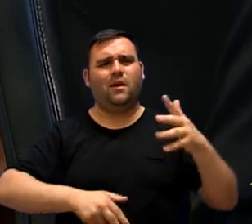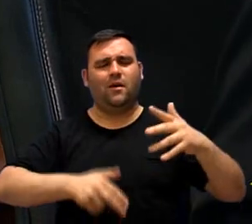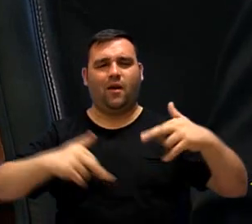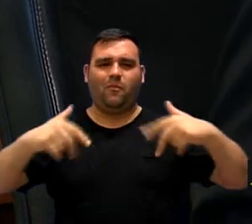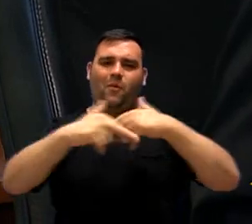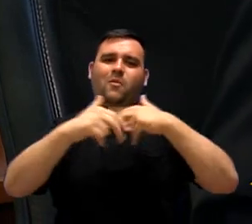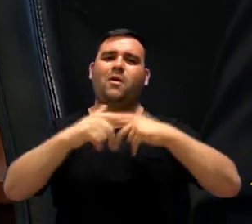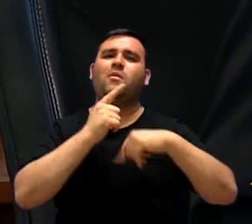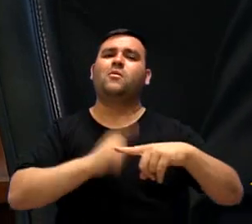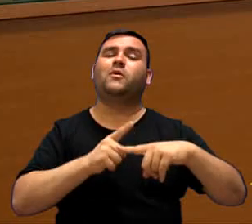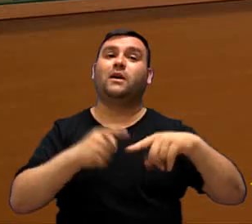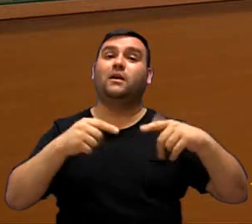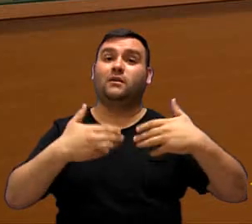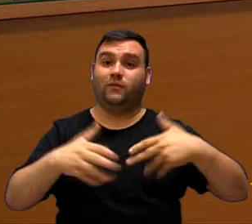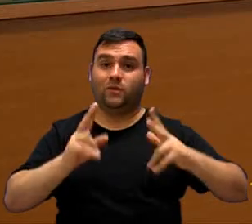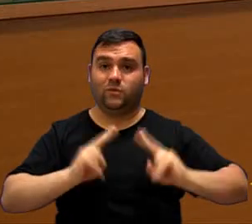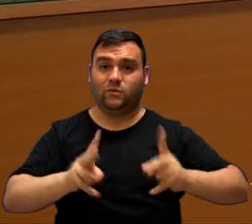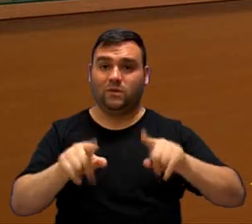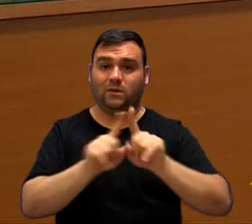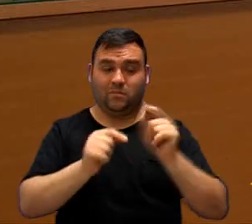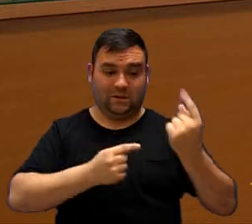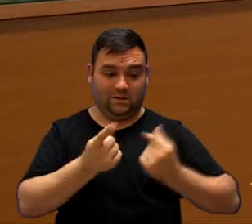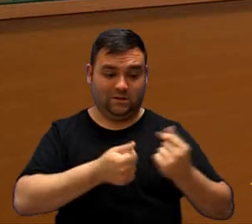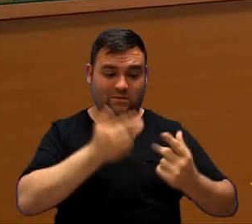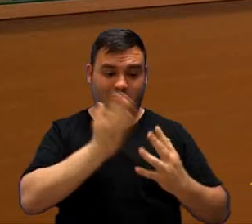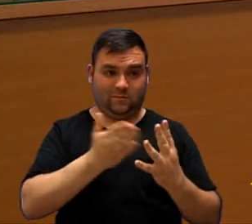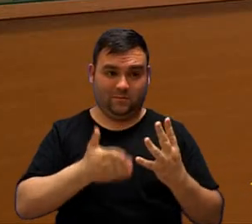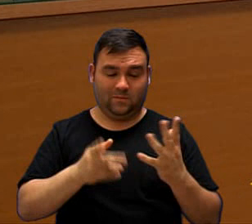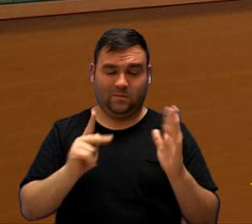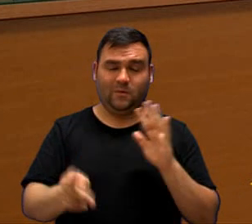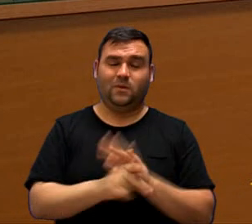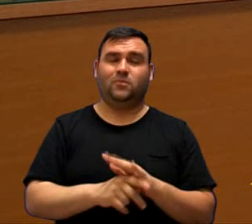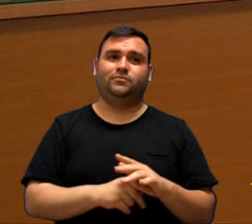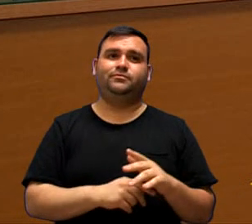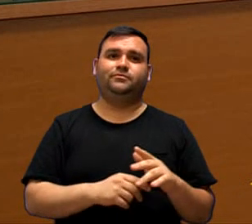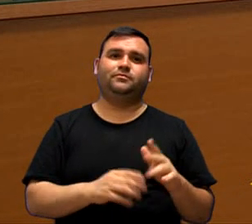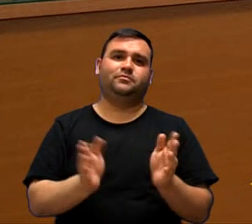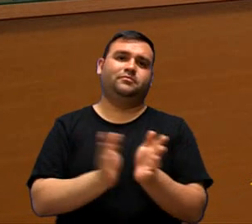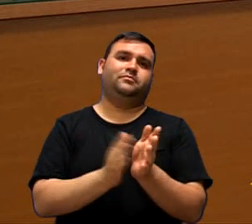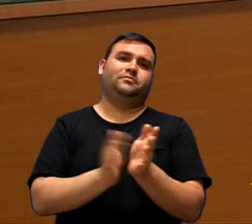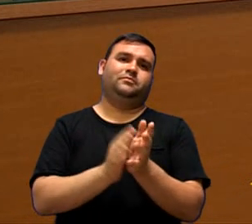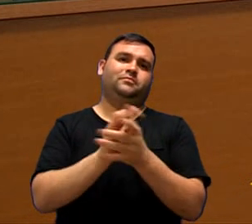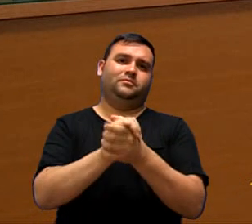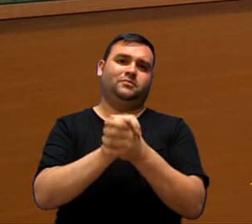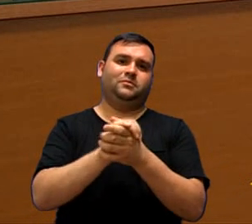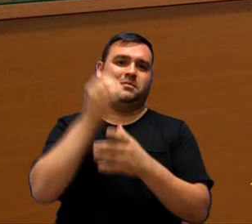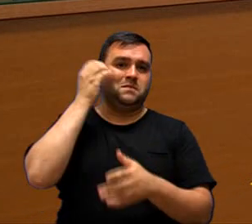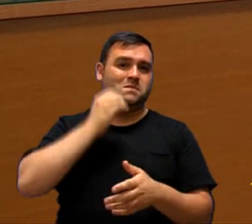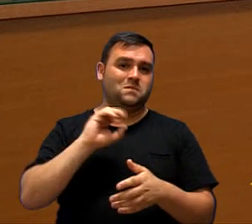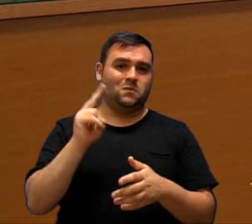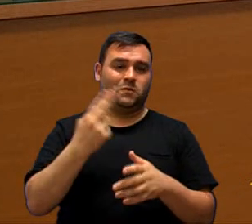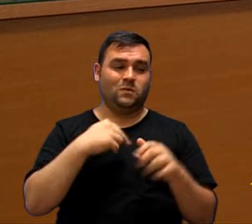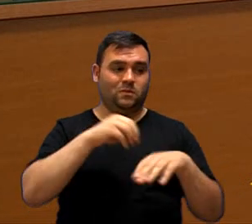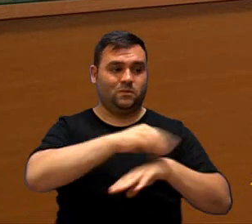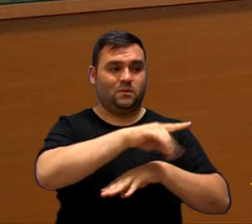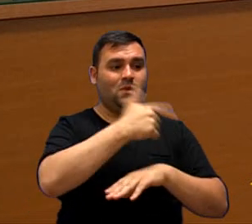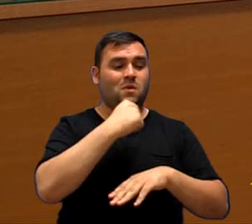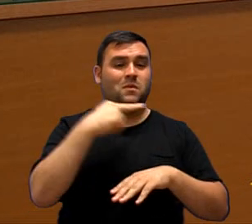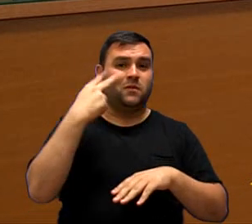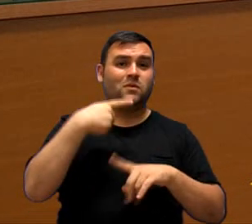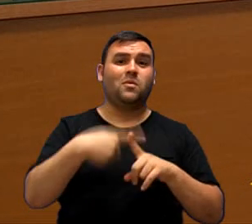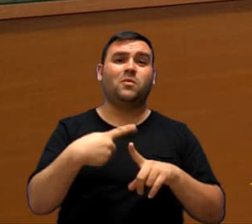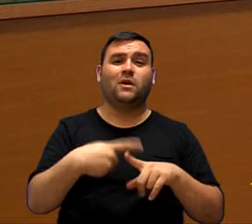Não, é que ele vai tocar o financiamento. Vereador Lúcio, parabéns. É que senão... Parabéns por orientar o vereador, porque senão você